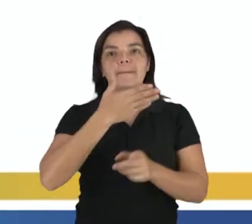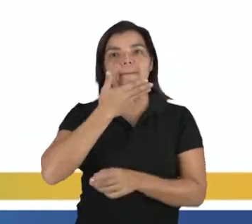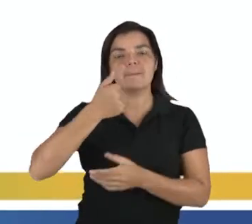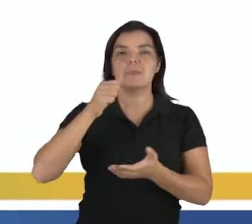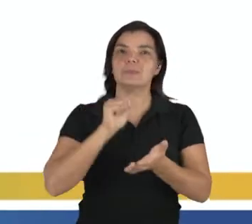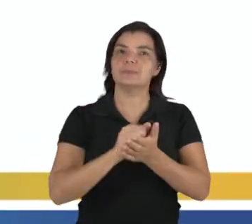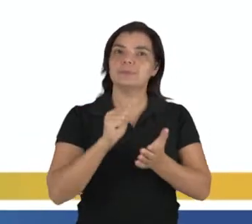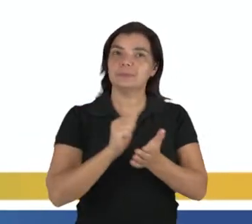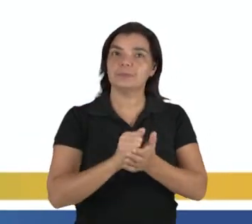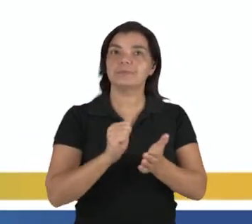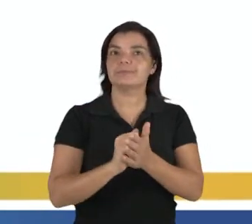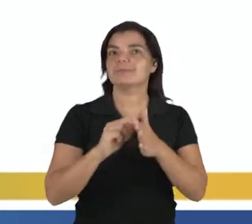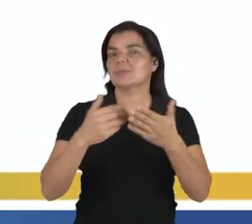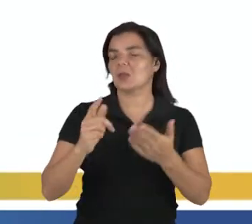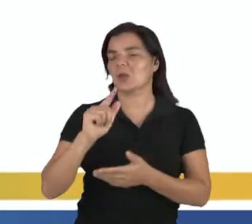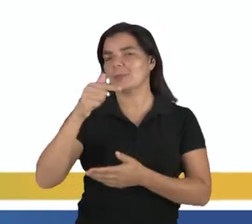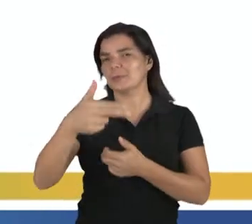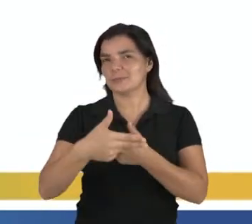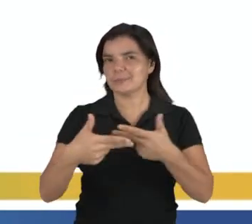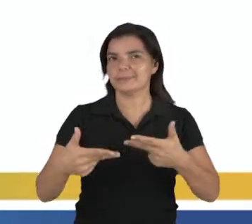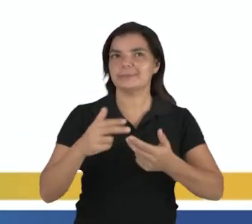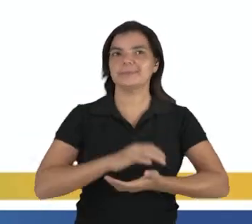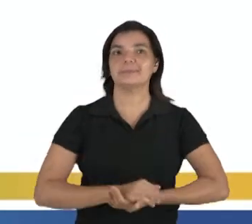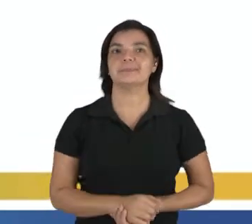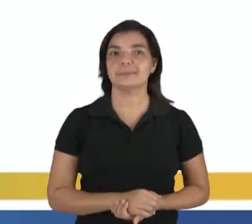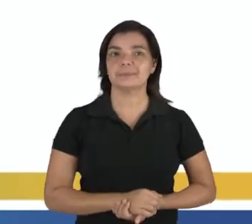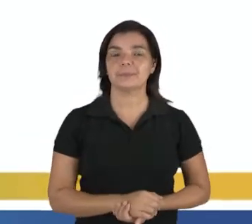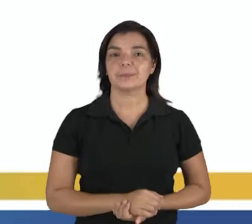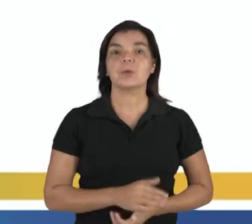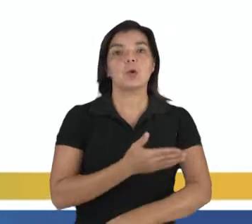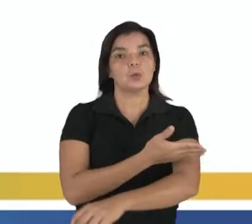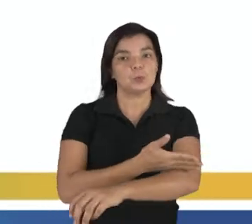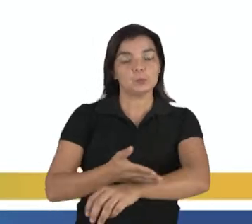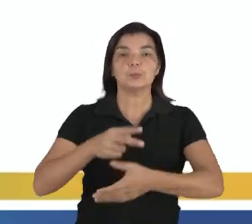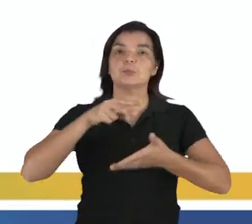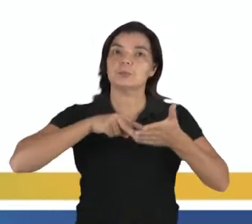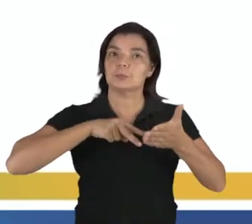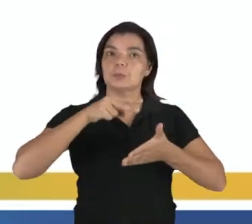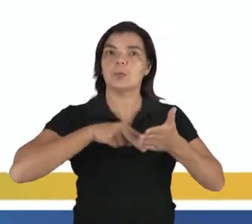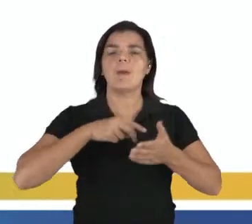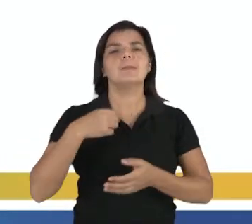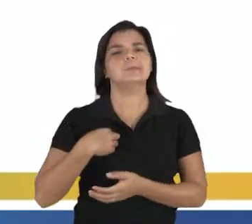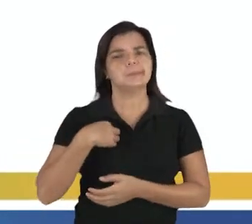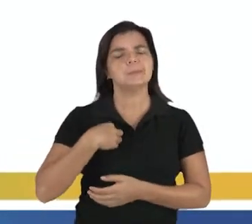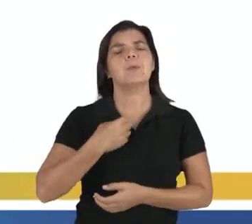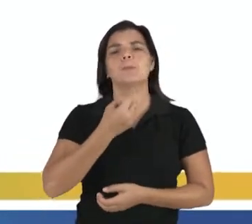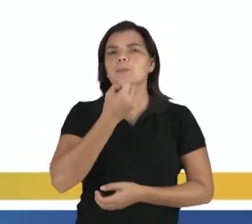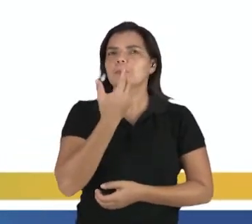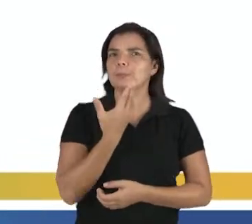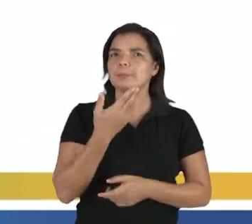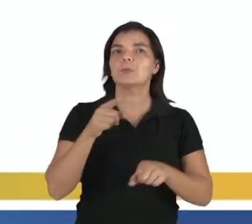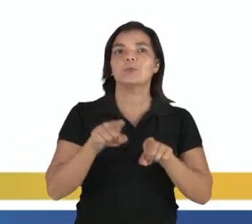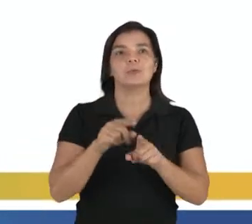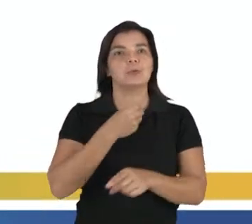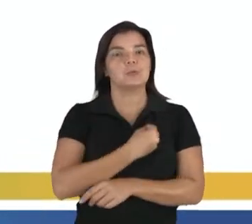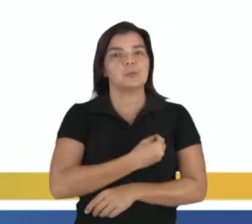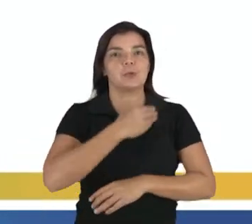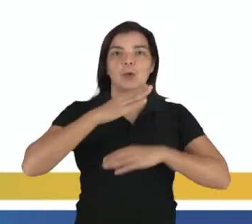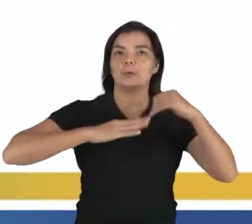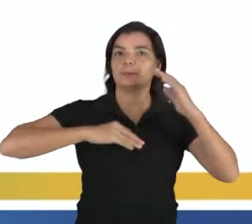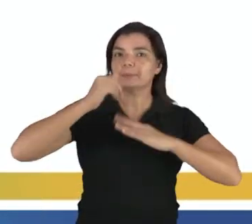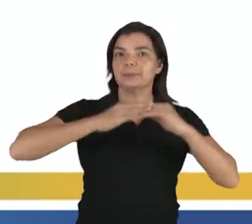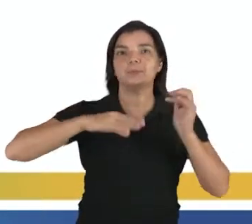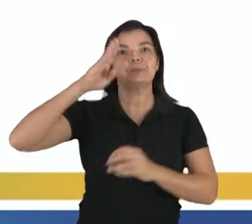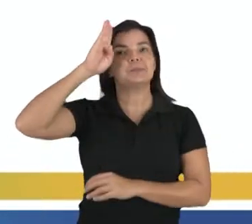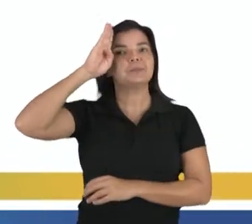vocabulário, melhora na escrita, além de outros benefícios. O hábito da leitura é muito enriquecedor na vida